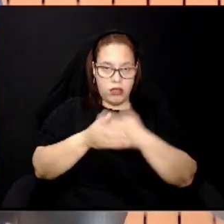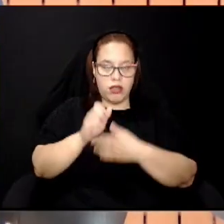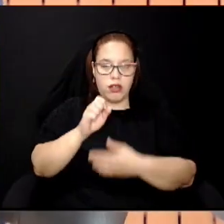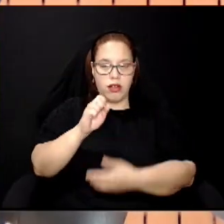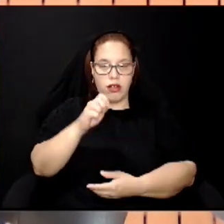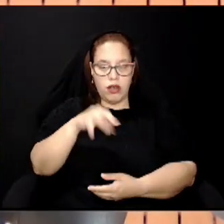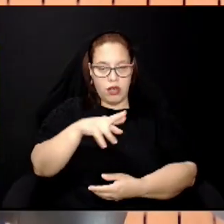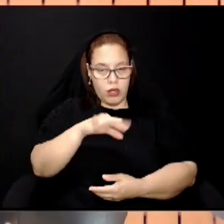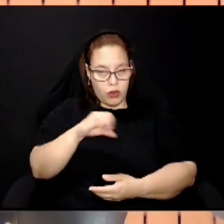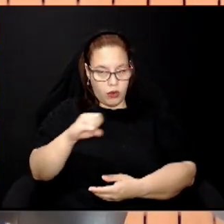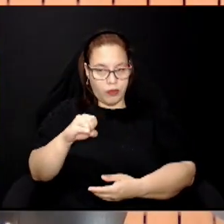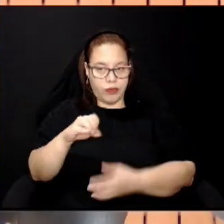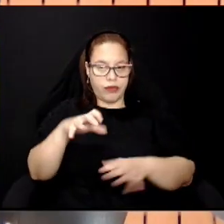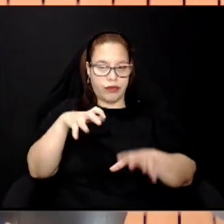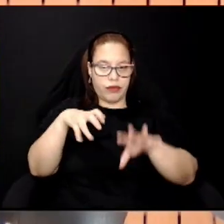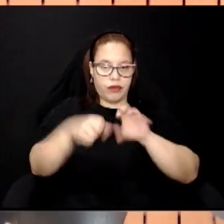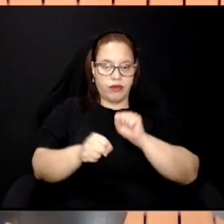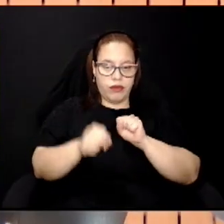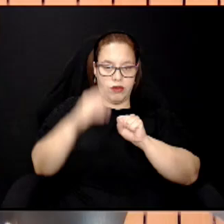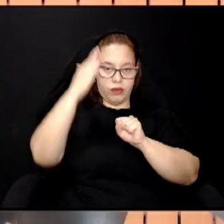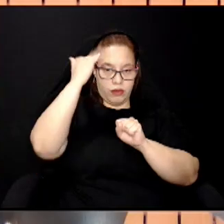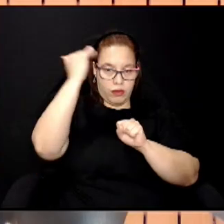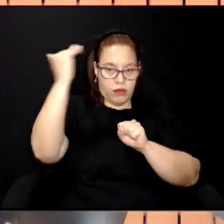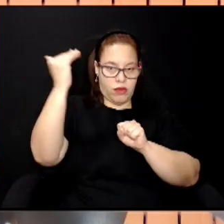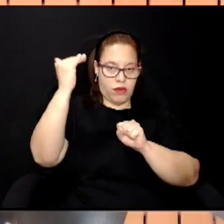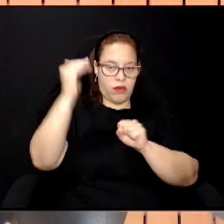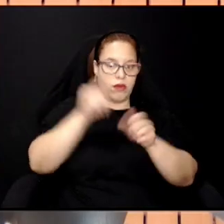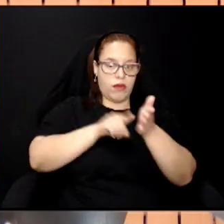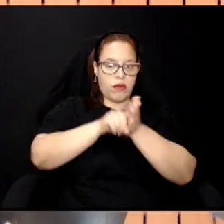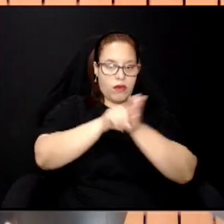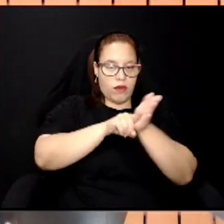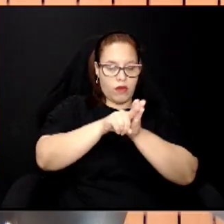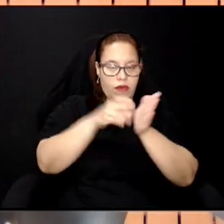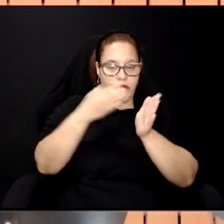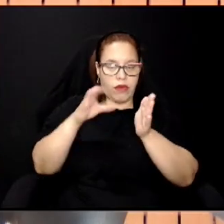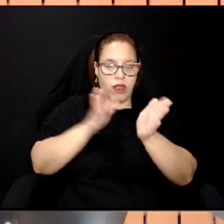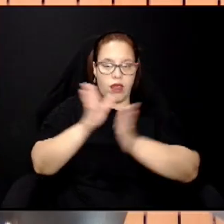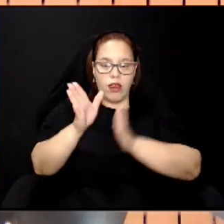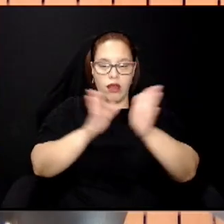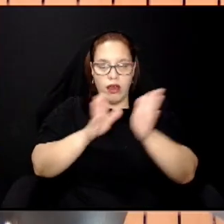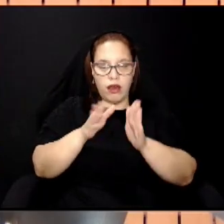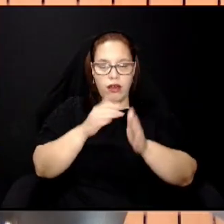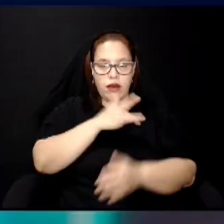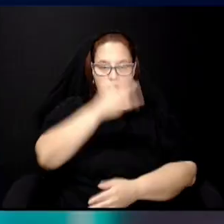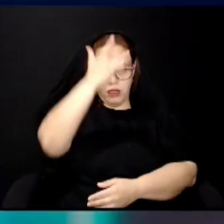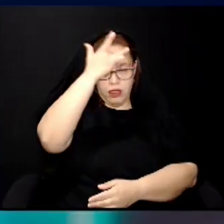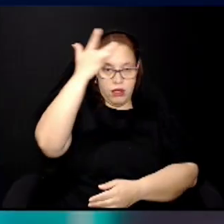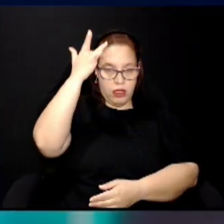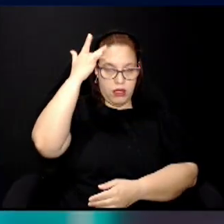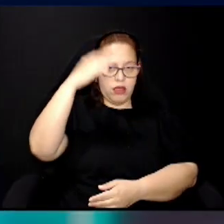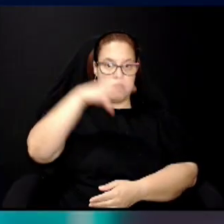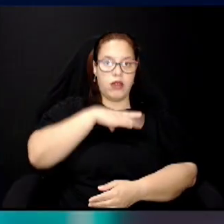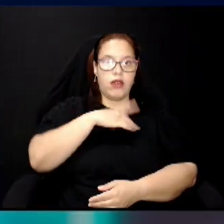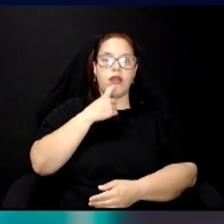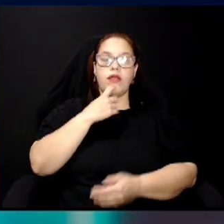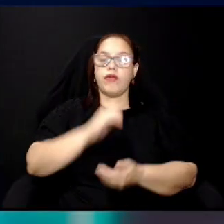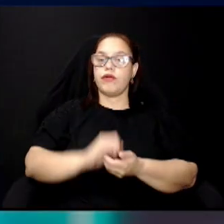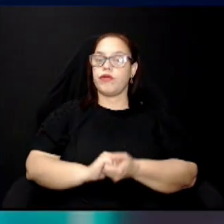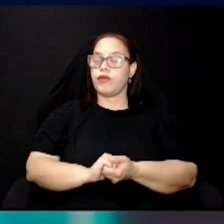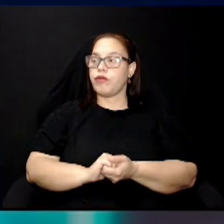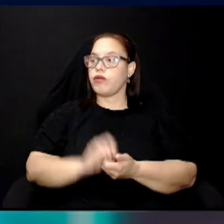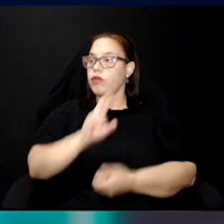à formação acadêmica, à pesquisa e ao acesso à saúde mental na cidade. Em nome desta